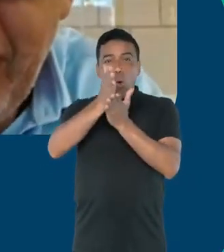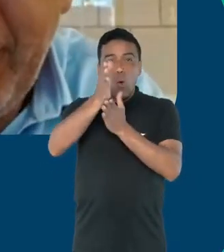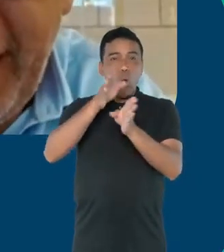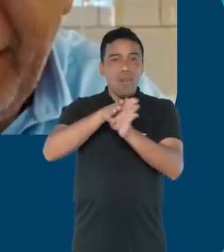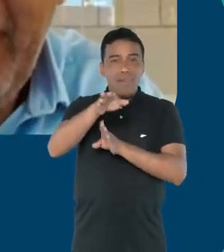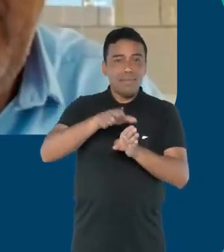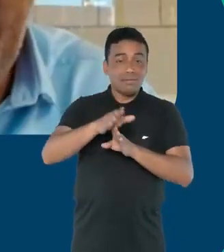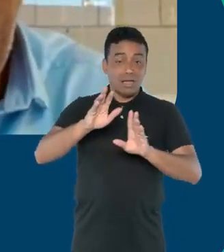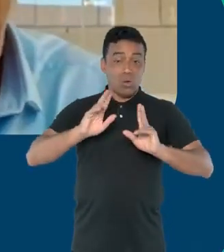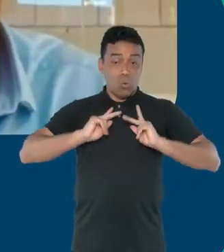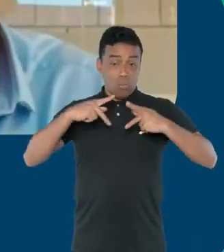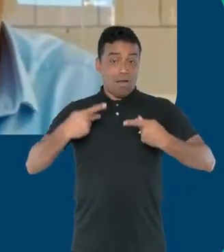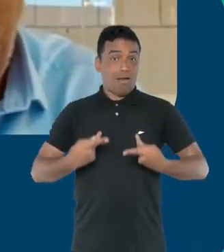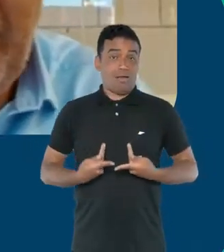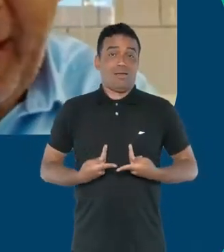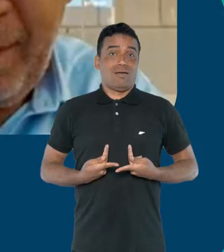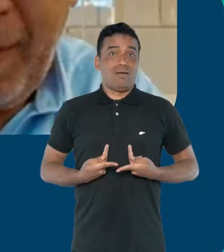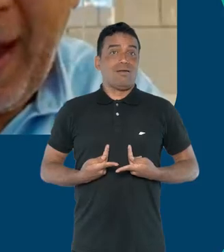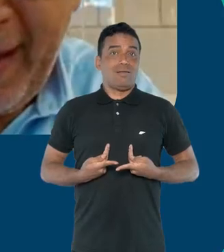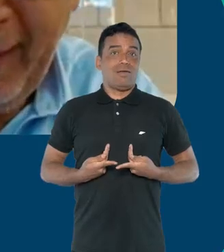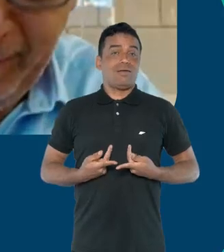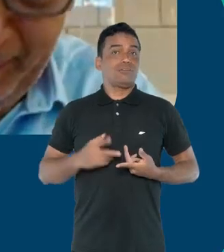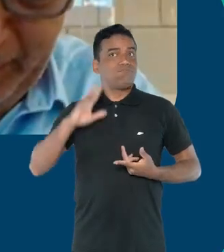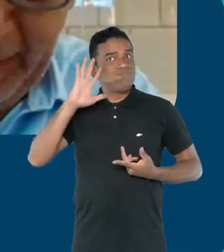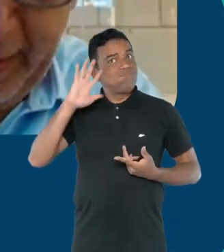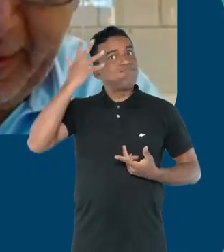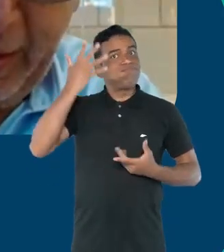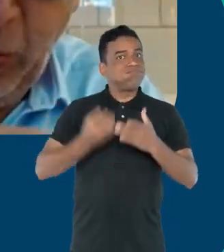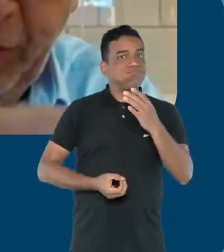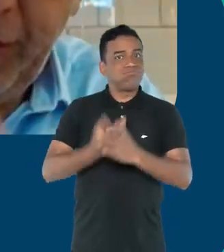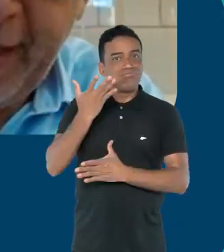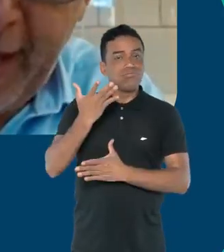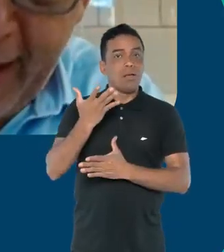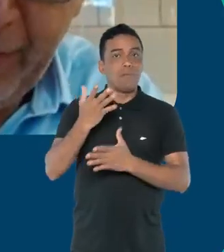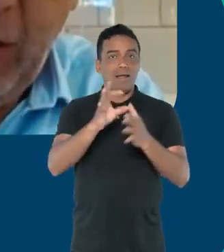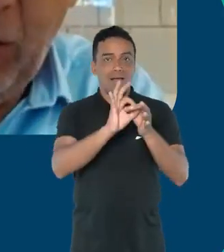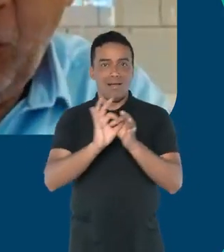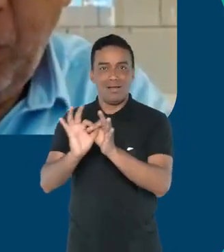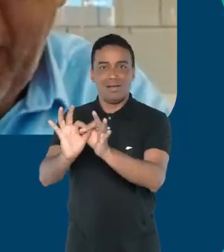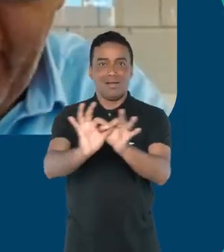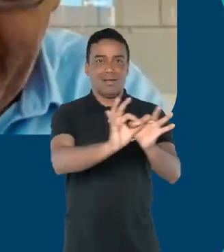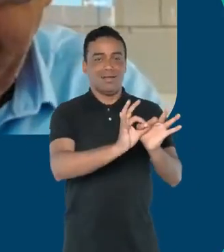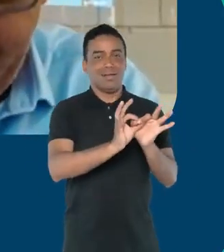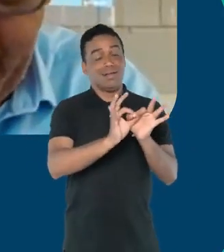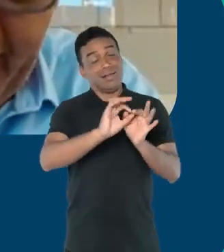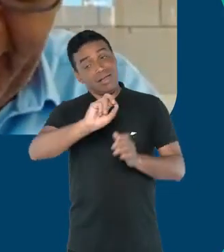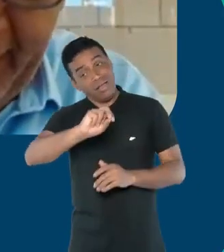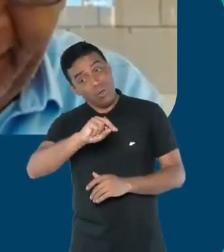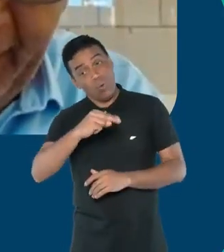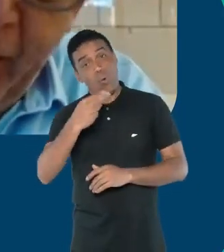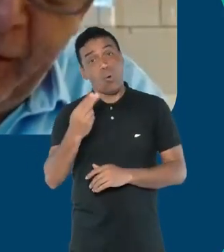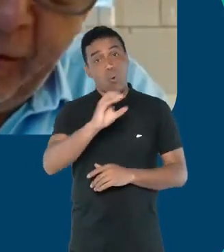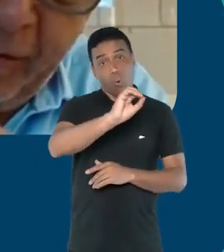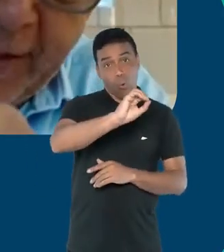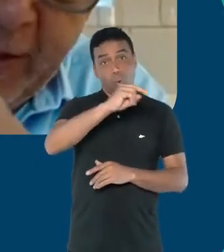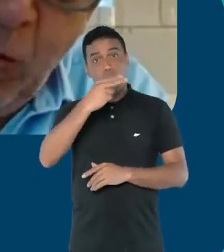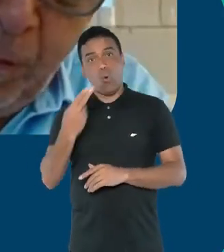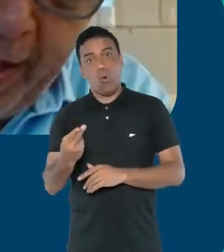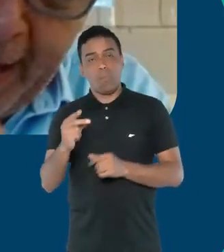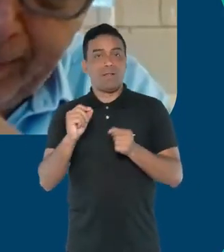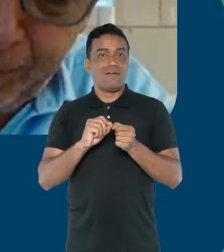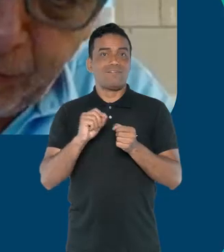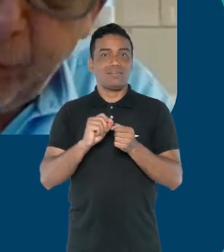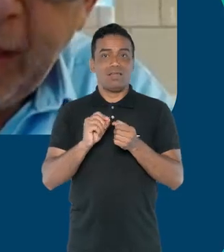opera, né, para unificar ou para